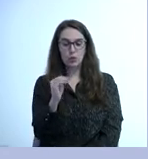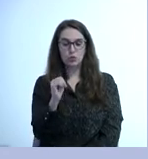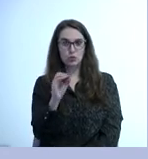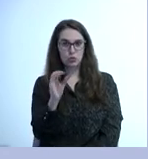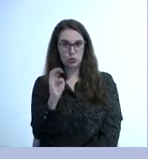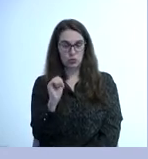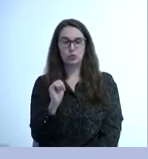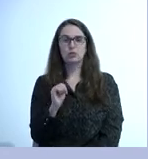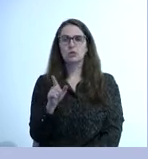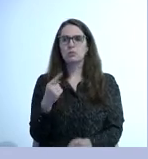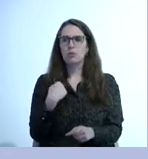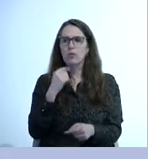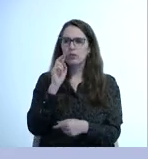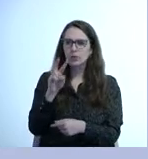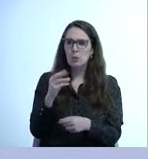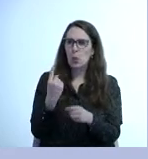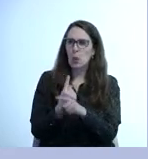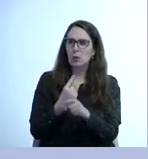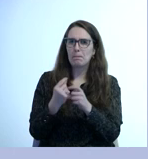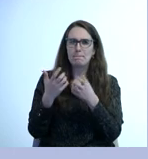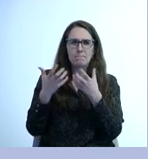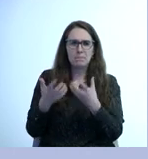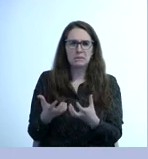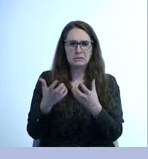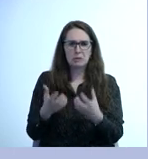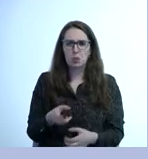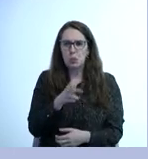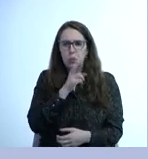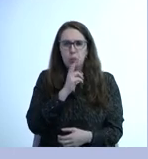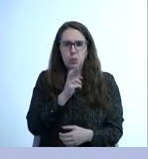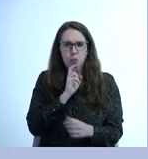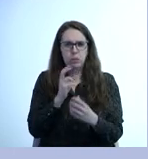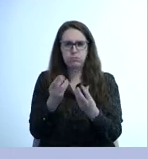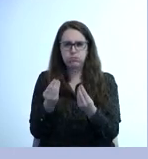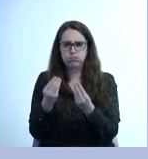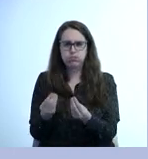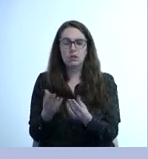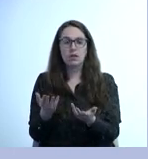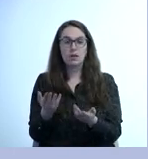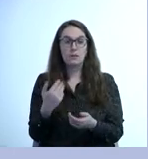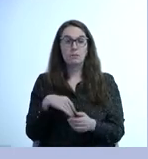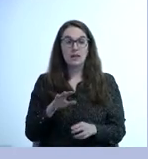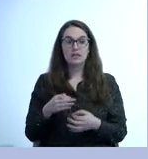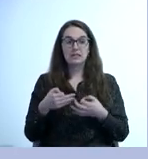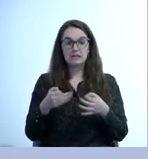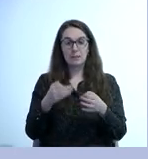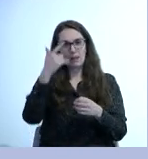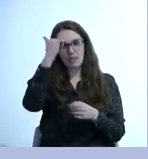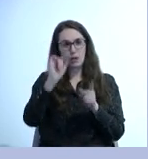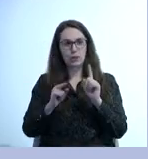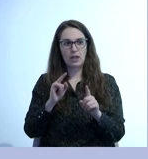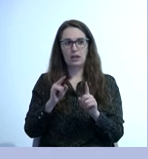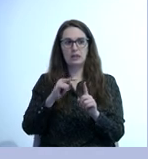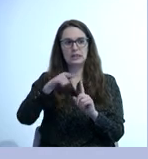maravilhosa, era uma coisa pesadíssima, muito sólida, muito pesada. Mas, no entanto, é sempre com esta ideia de voar,